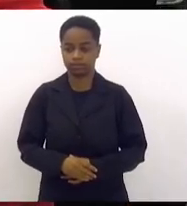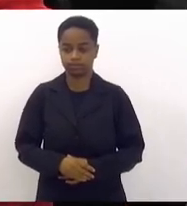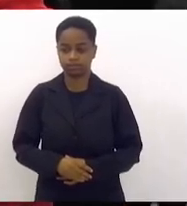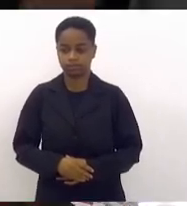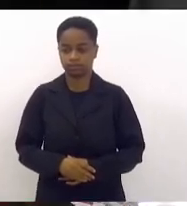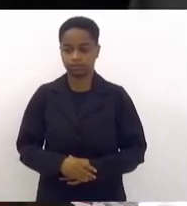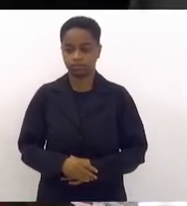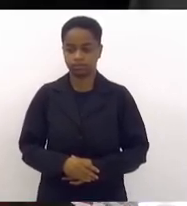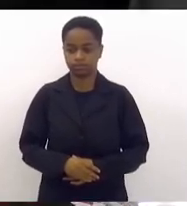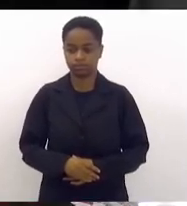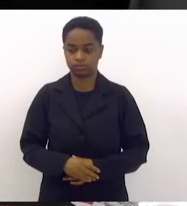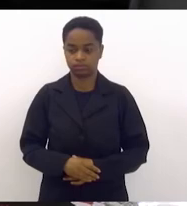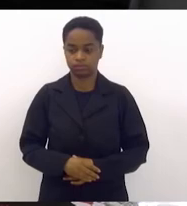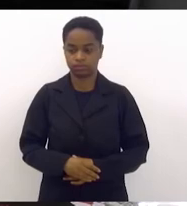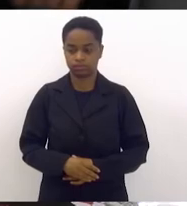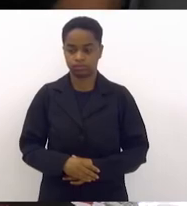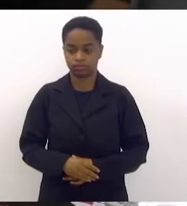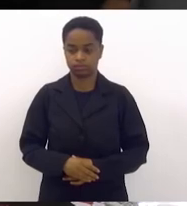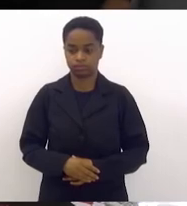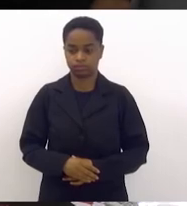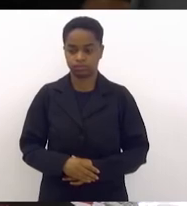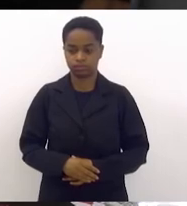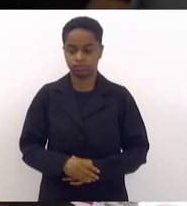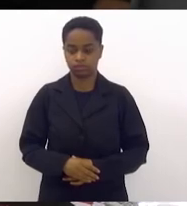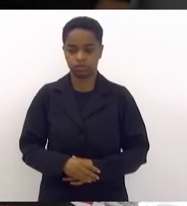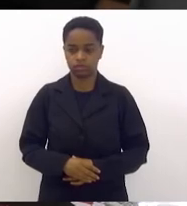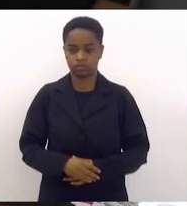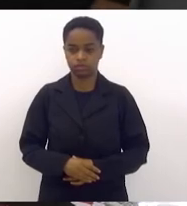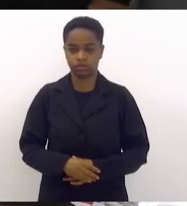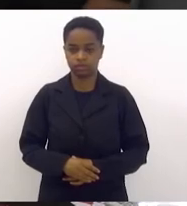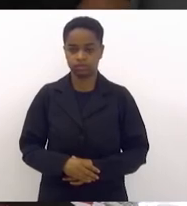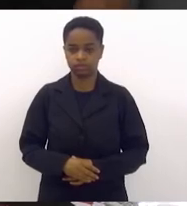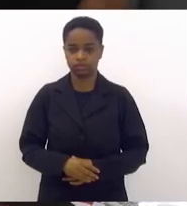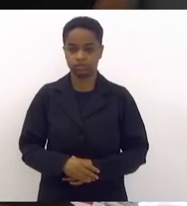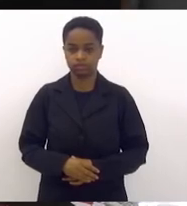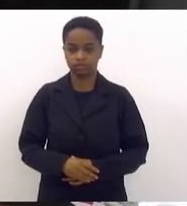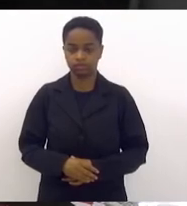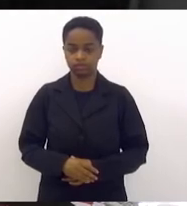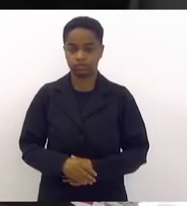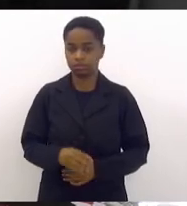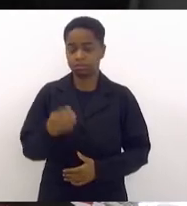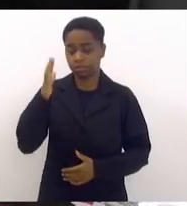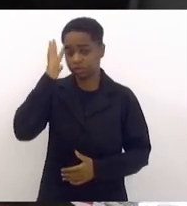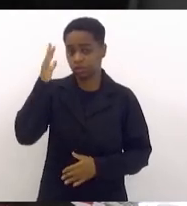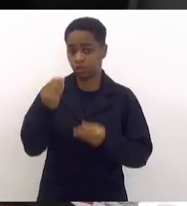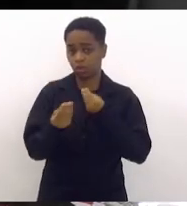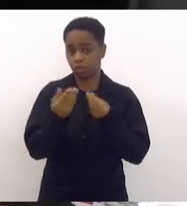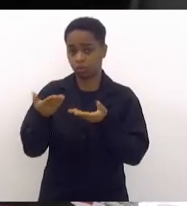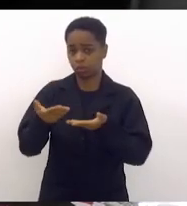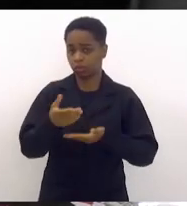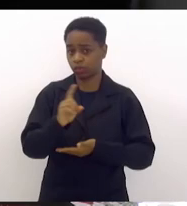imagina não chamar o o presidente Nacional da da fup